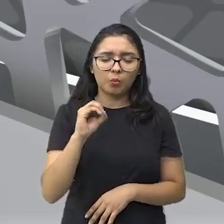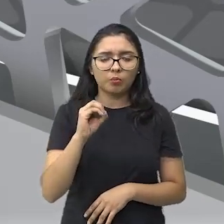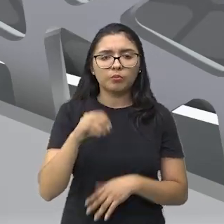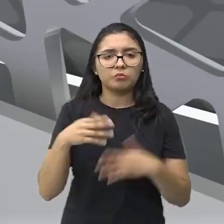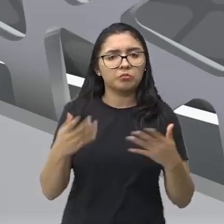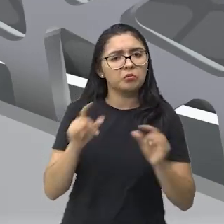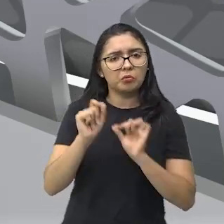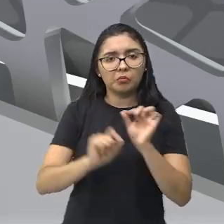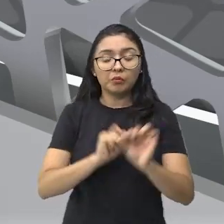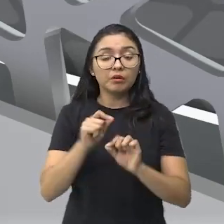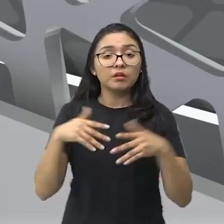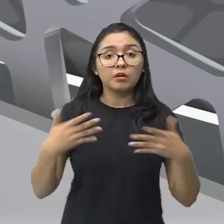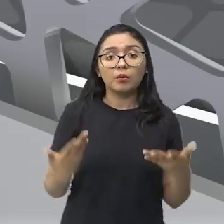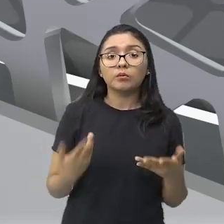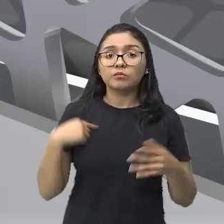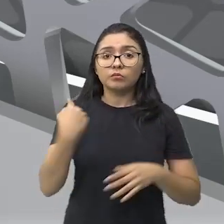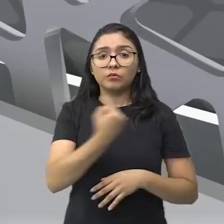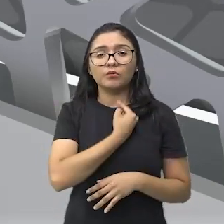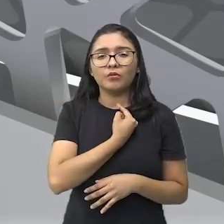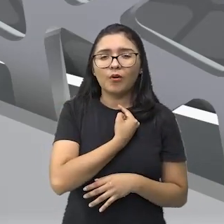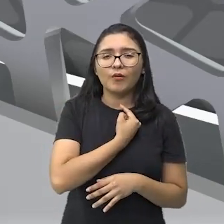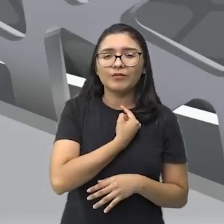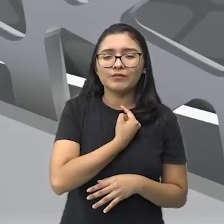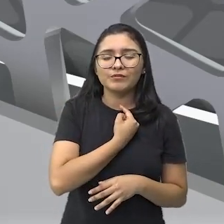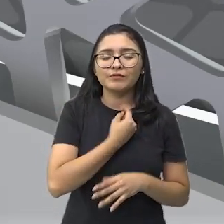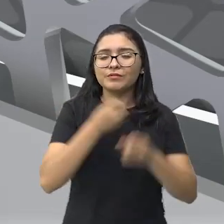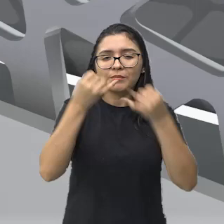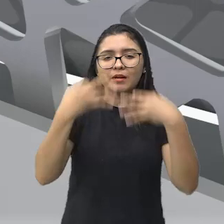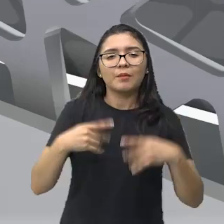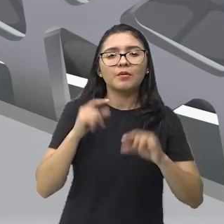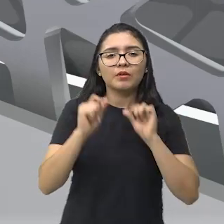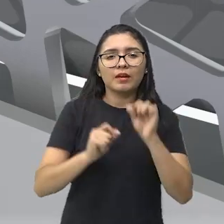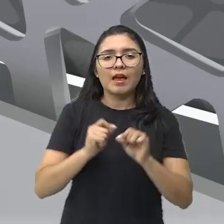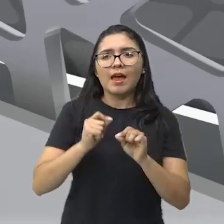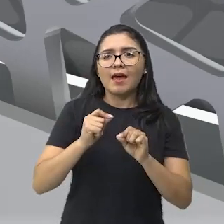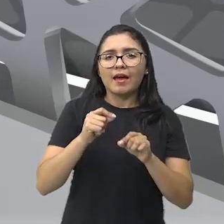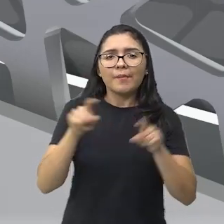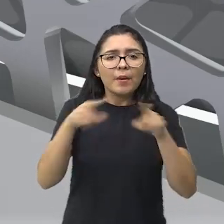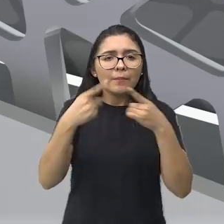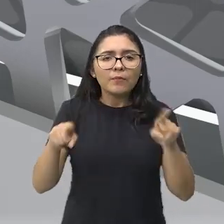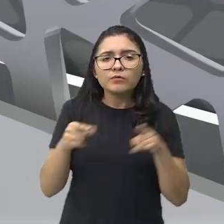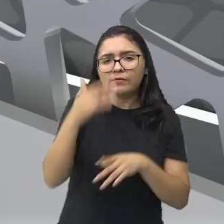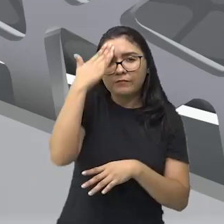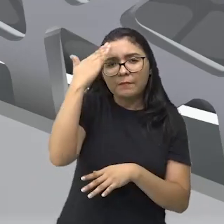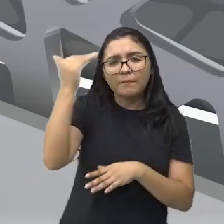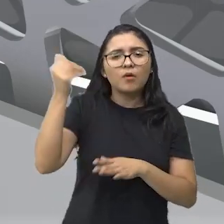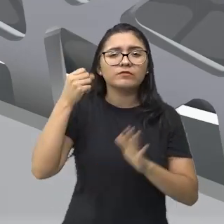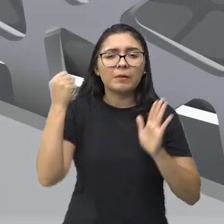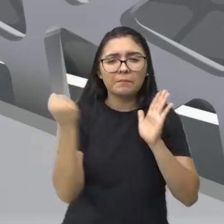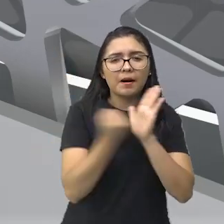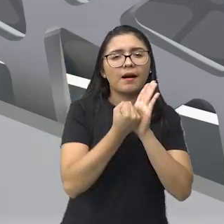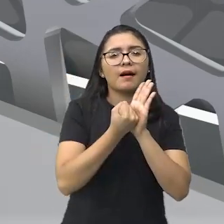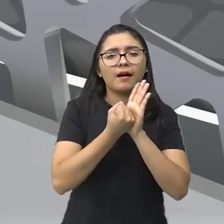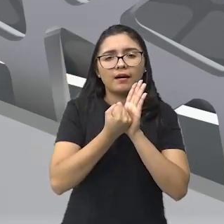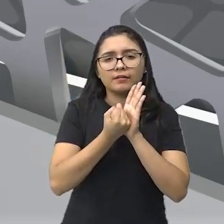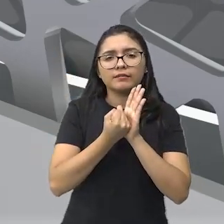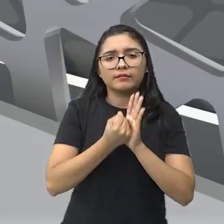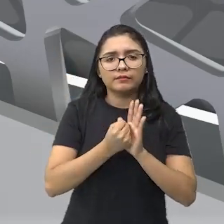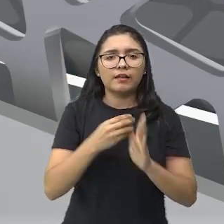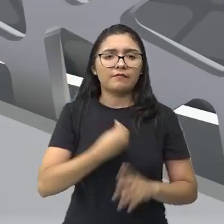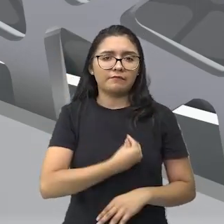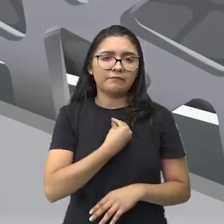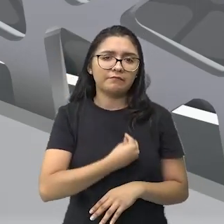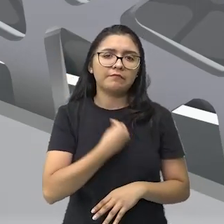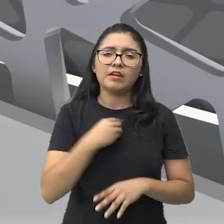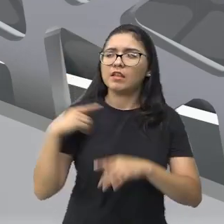música? Aquilo que nós falamos que fica que o povo não esquece, o mundo não esquece. Se eu falar